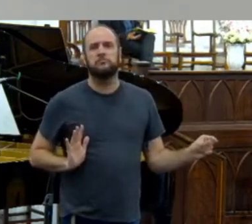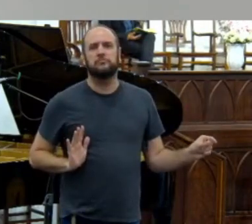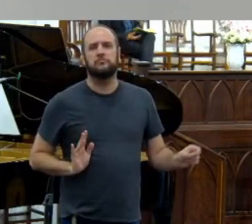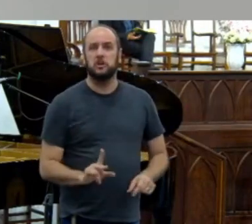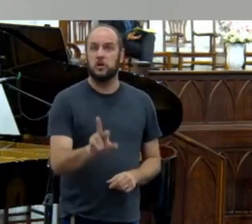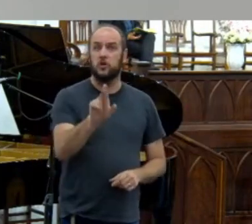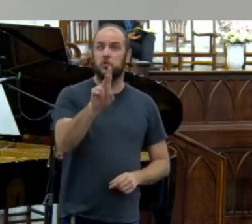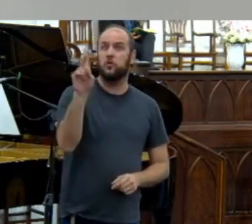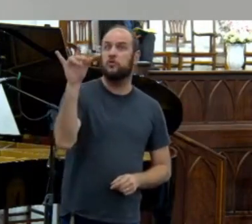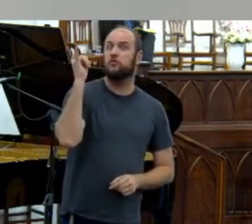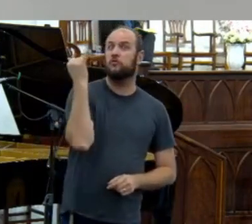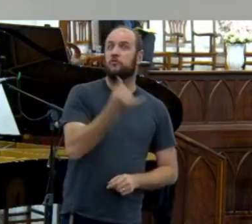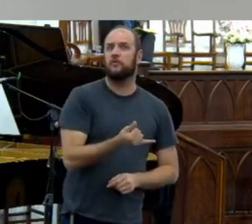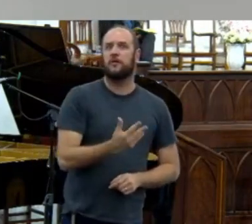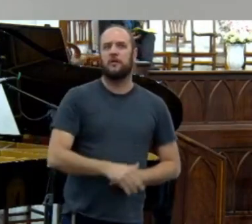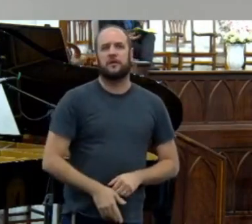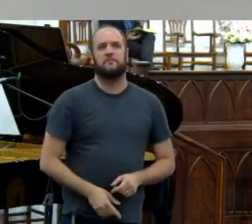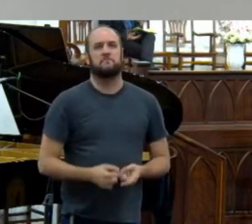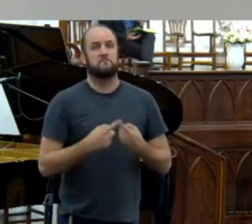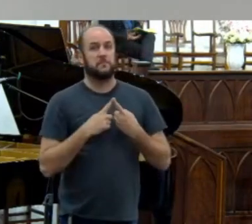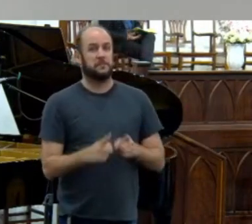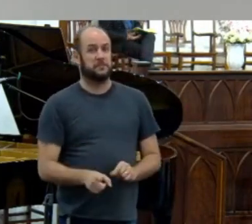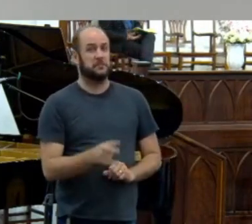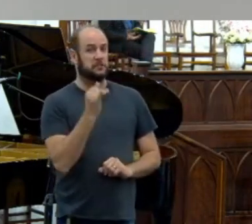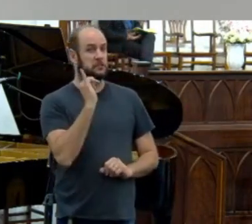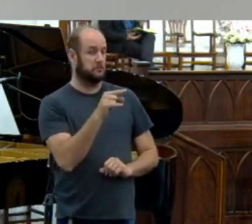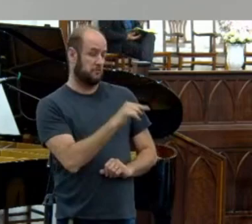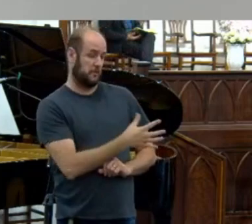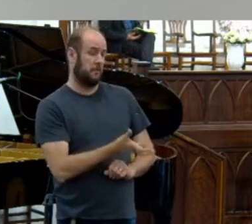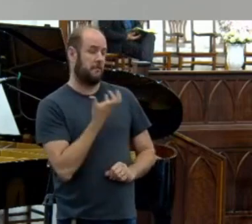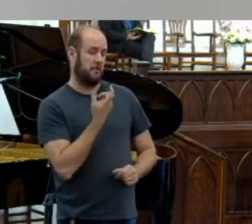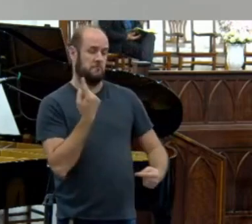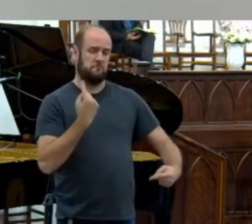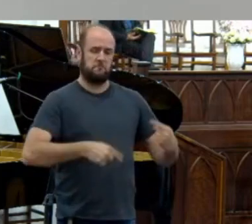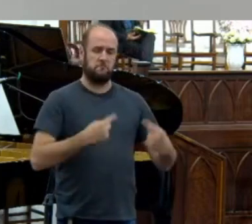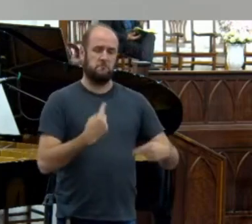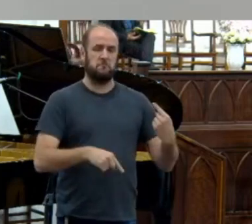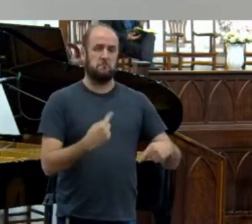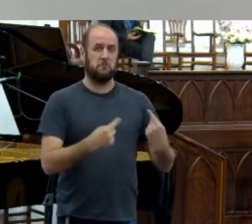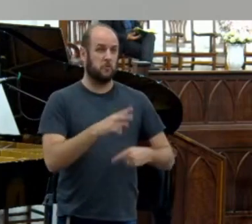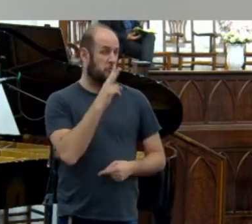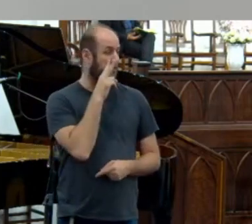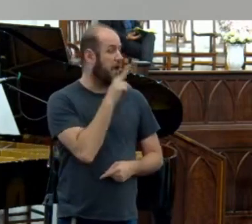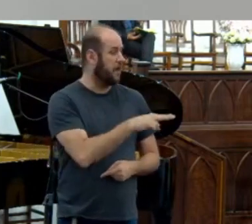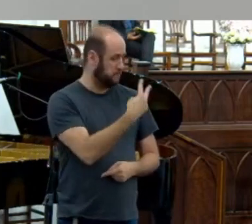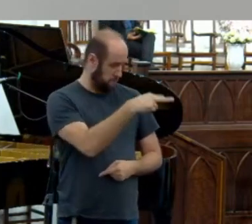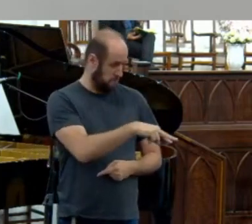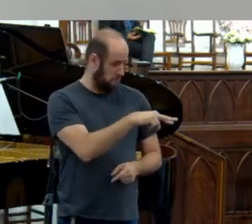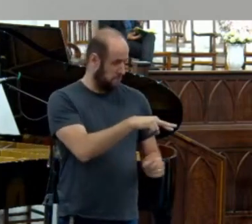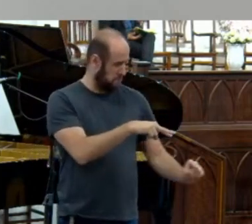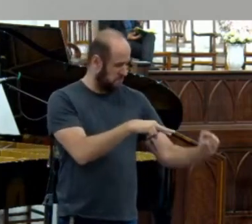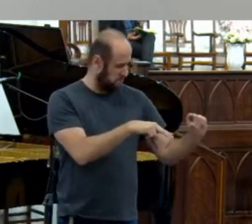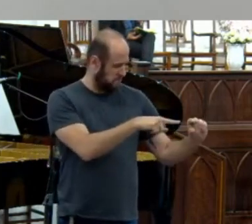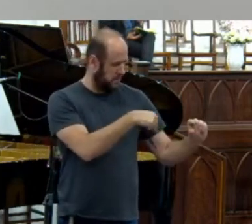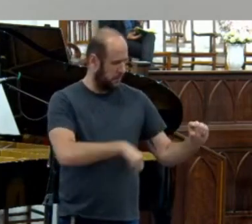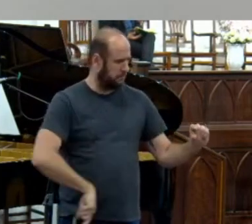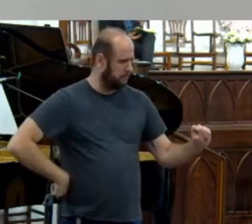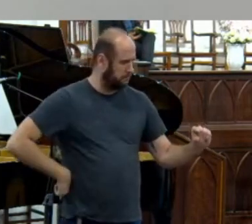houvesse dito: entretanto, se queres discutir comigo, olha para o teu tamanho